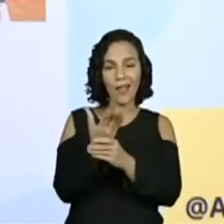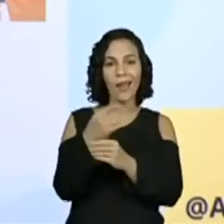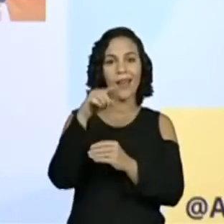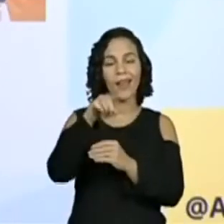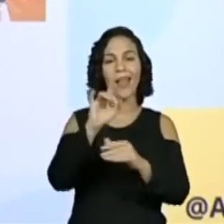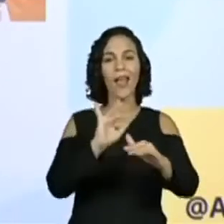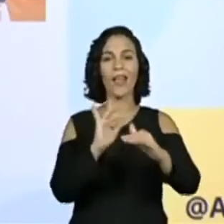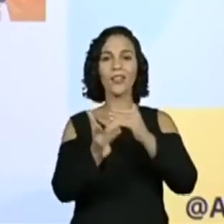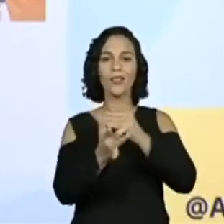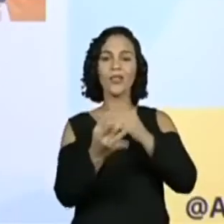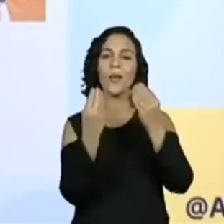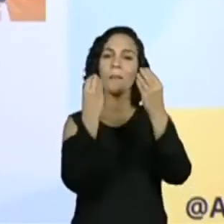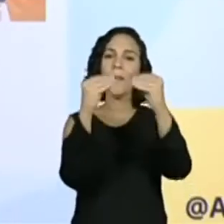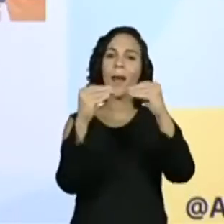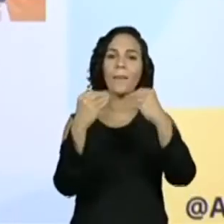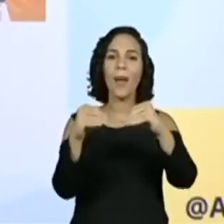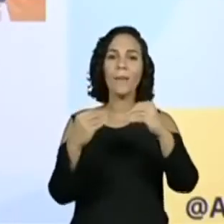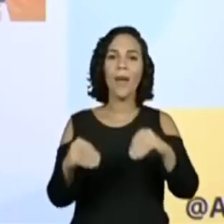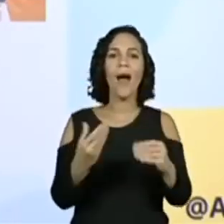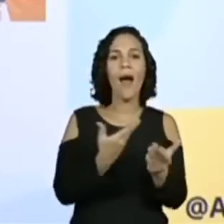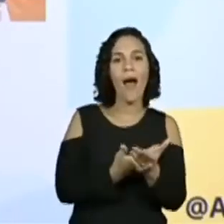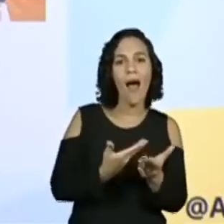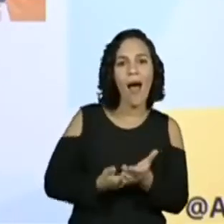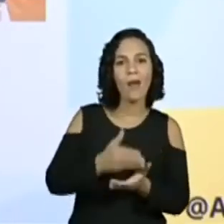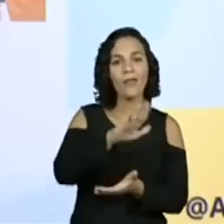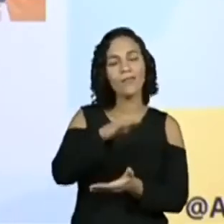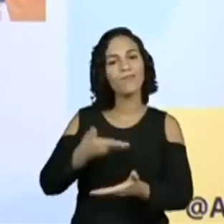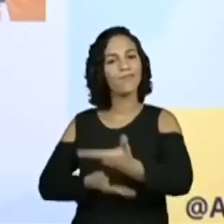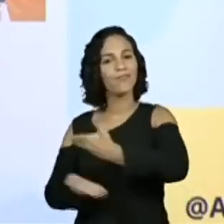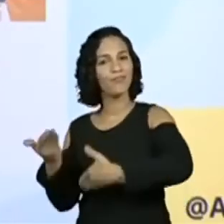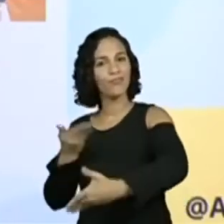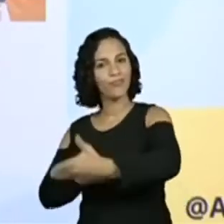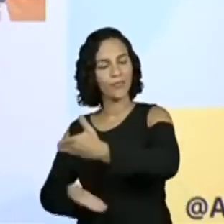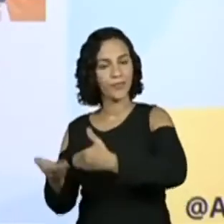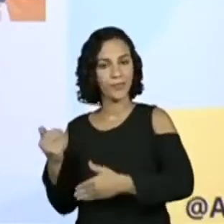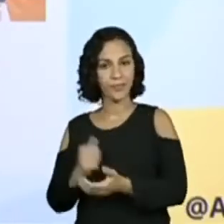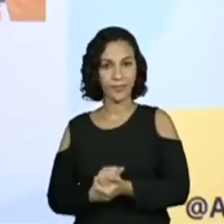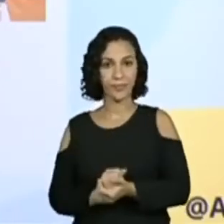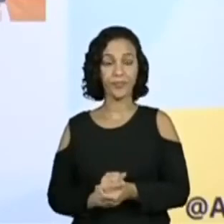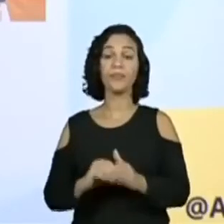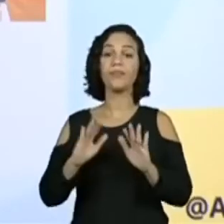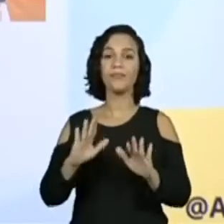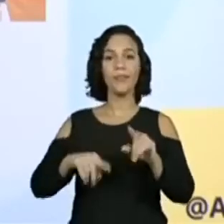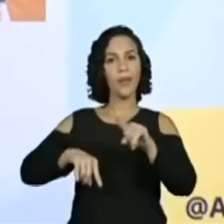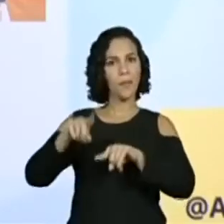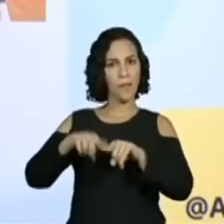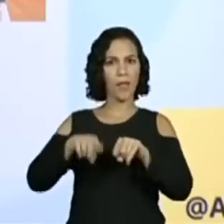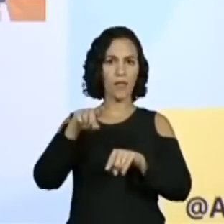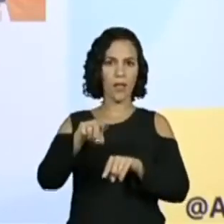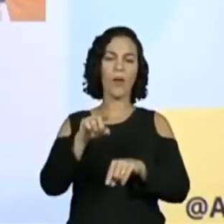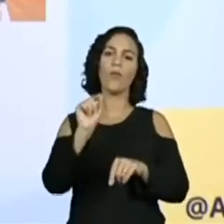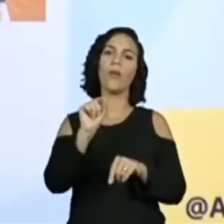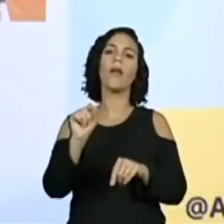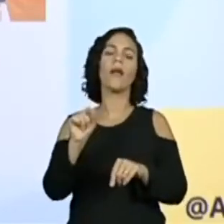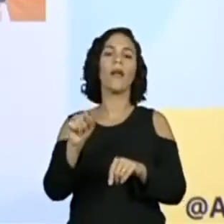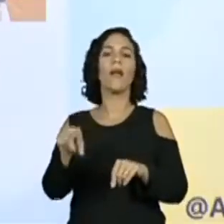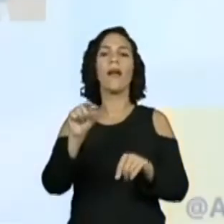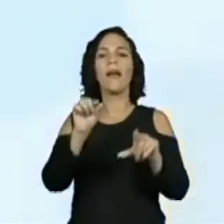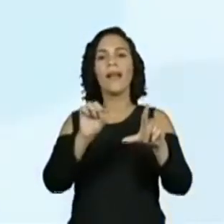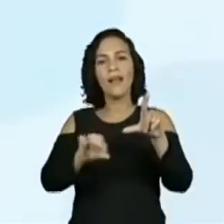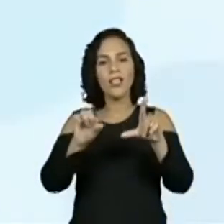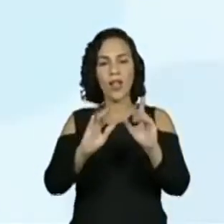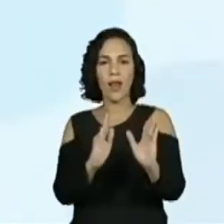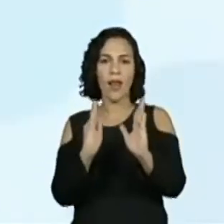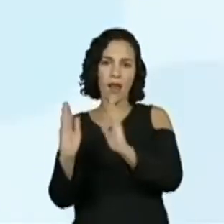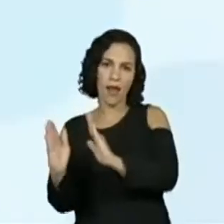vai perceber embaixo com muito maior frequência. Mas o material apareceu ao lado, então a gente tinha que respeitar. Não esquece, pessoal, a